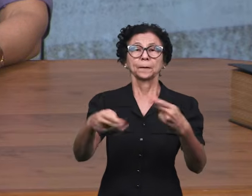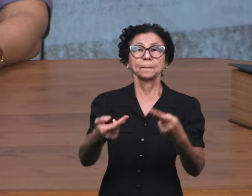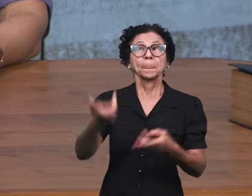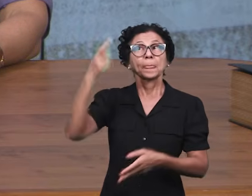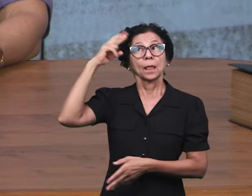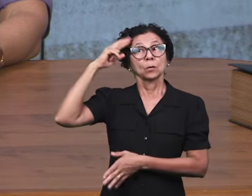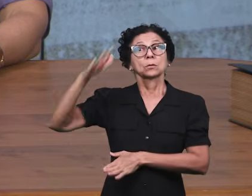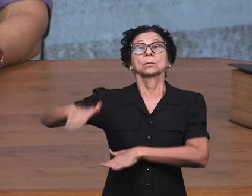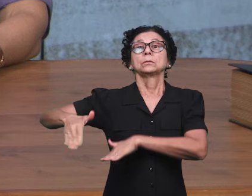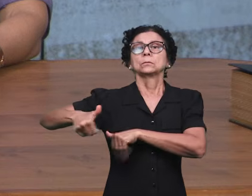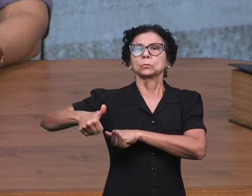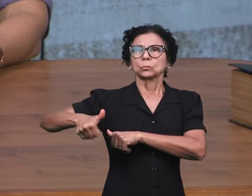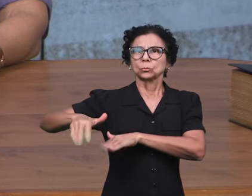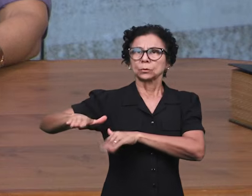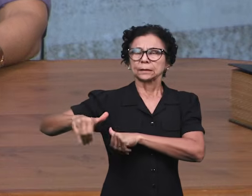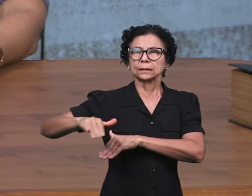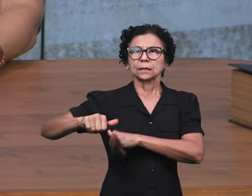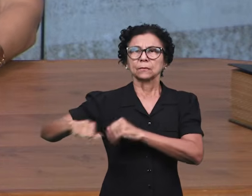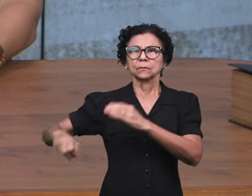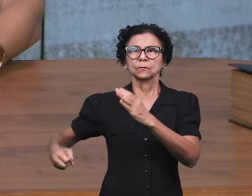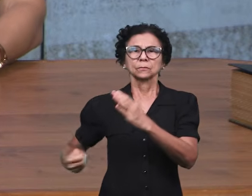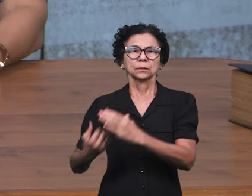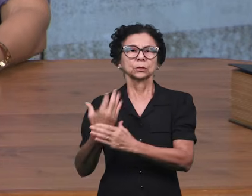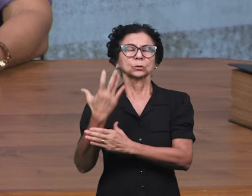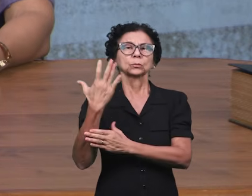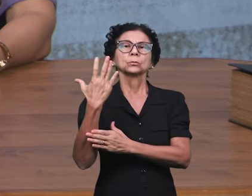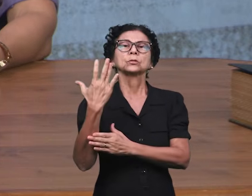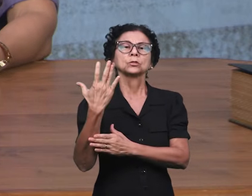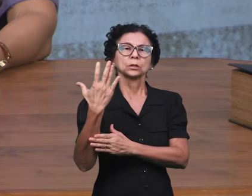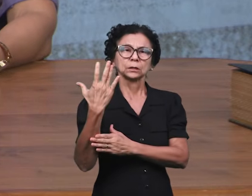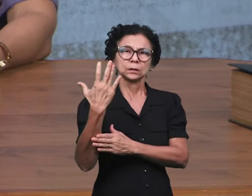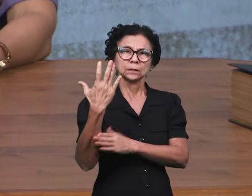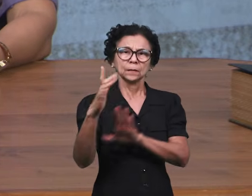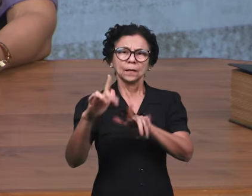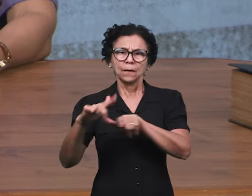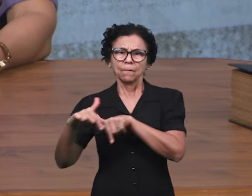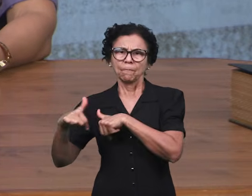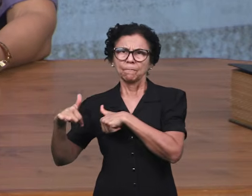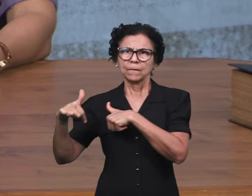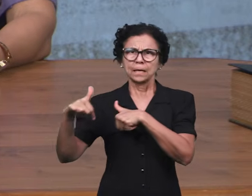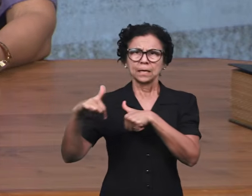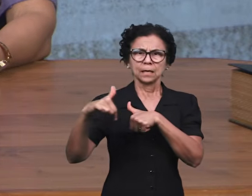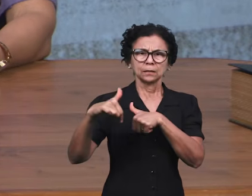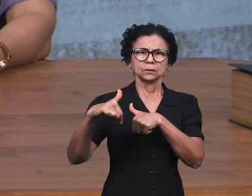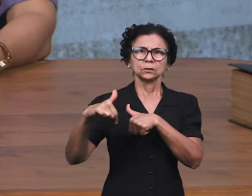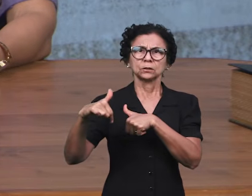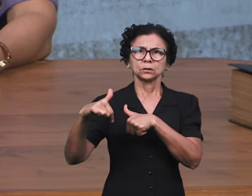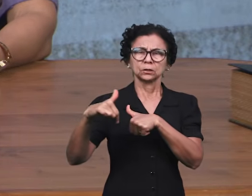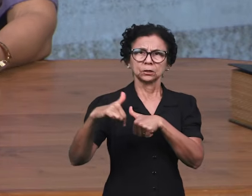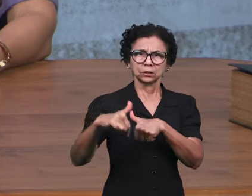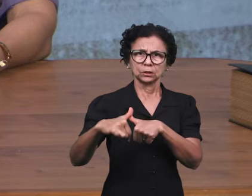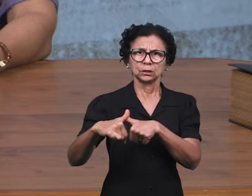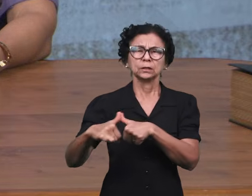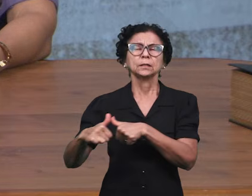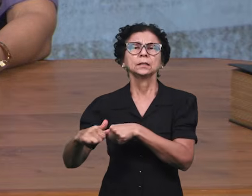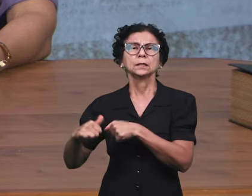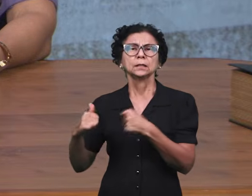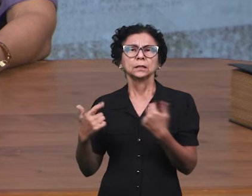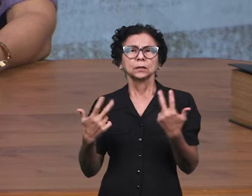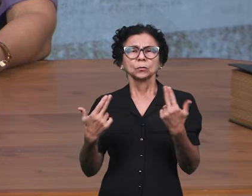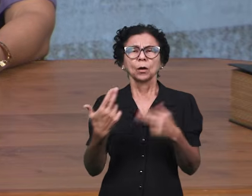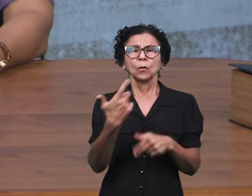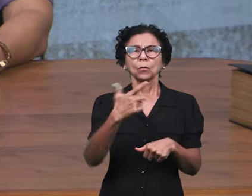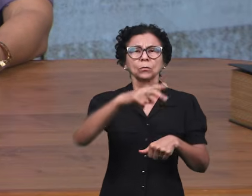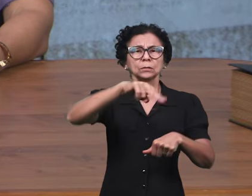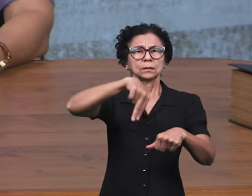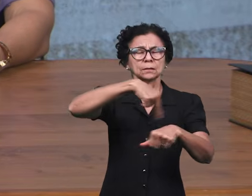exércitos suscitará contra ele um flagelo, como a matança de Midian junto à rocha